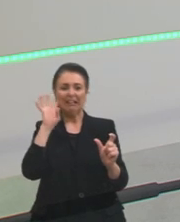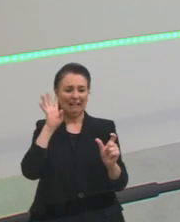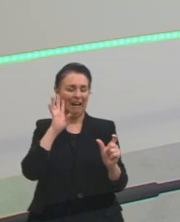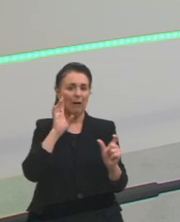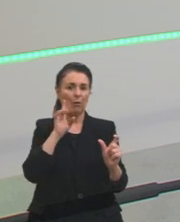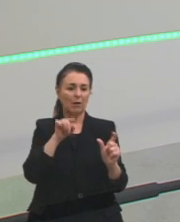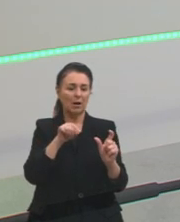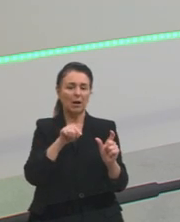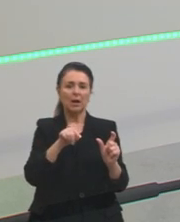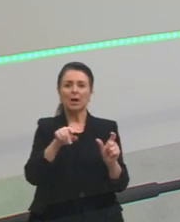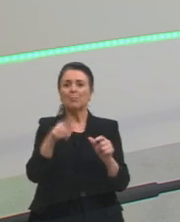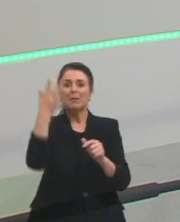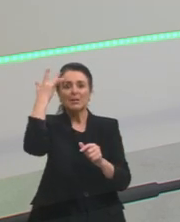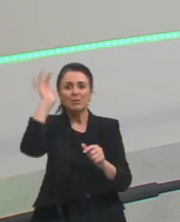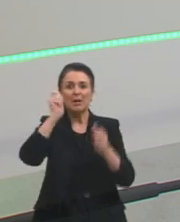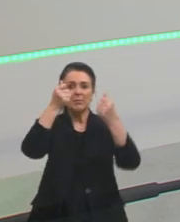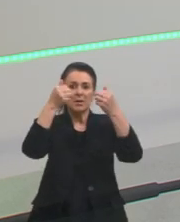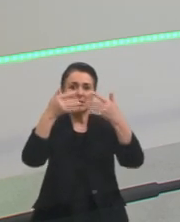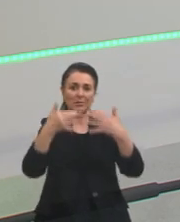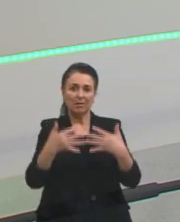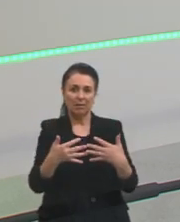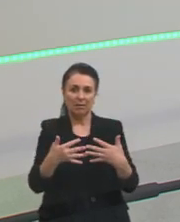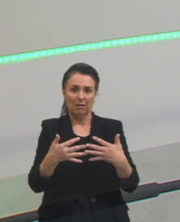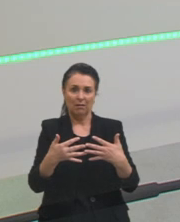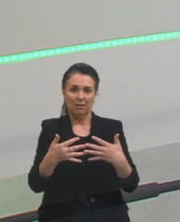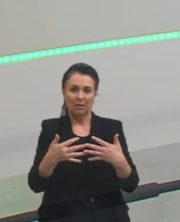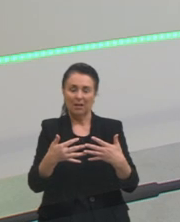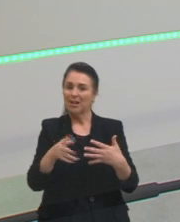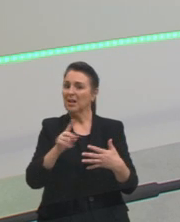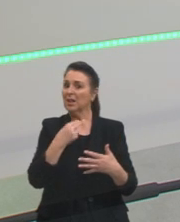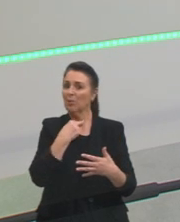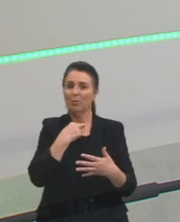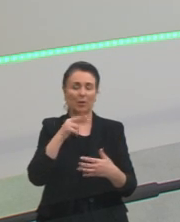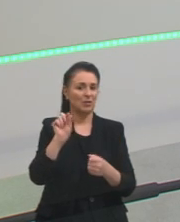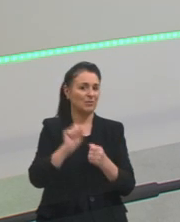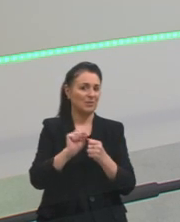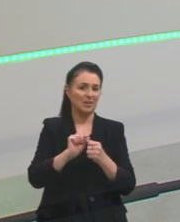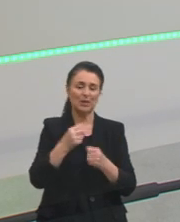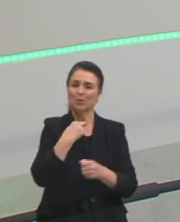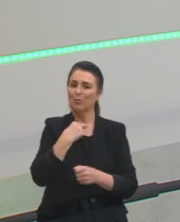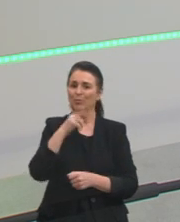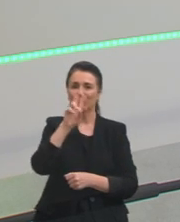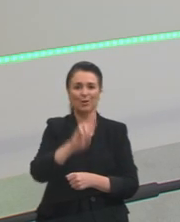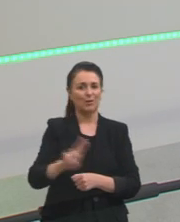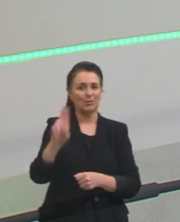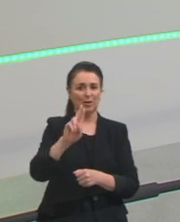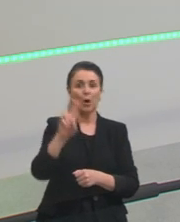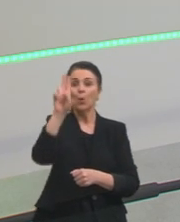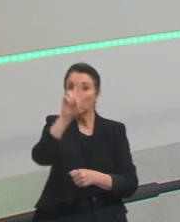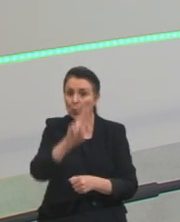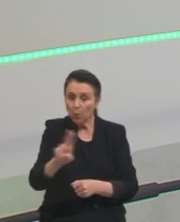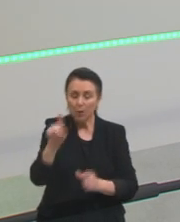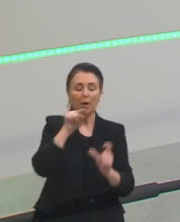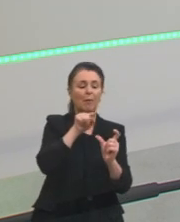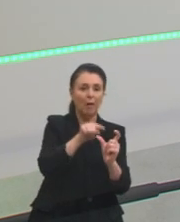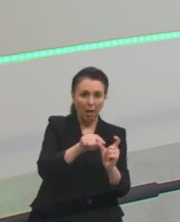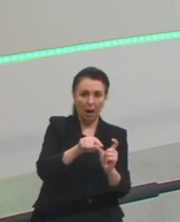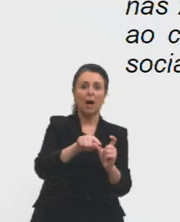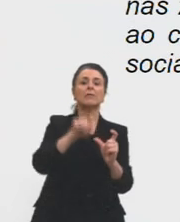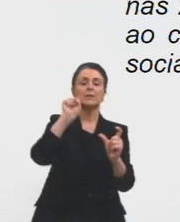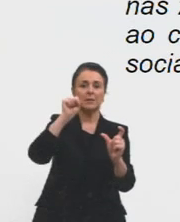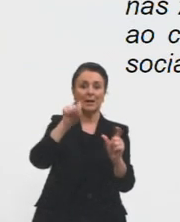do texto e acha que isso é que vai causar né o tempero nesse meu hambúrguer para diferenciar o meu sanduíche não é isso